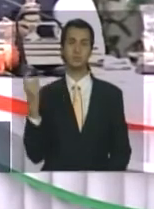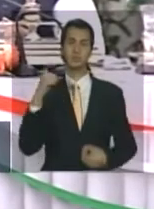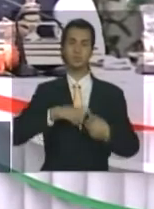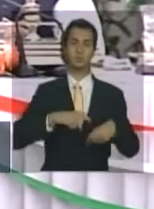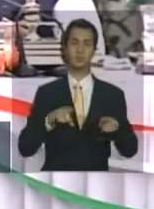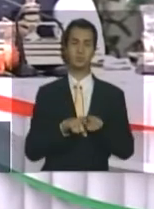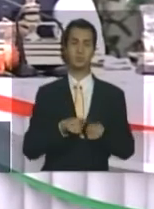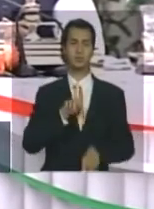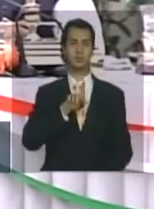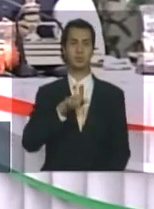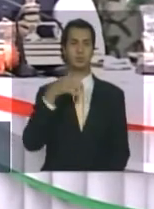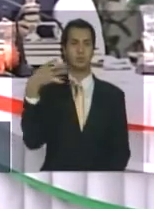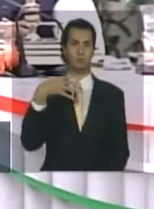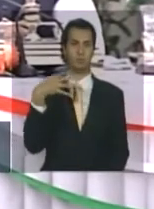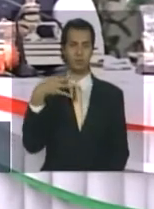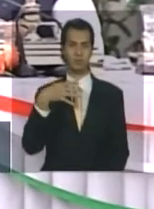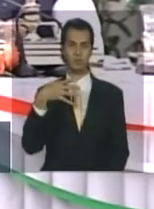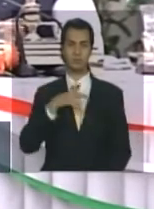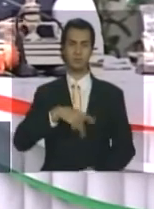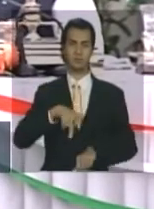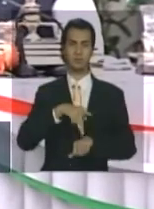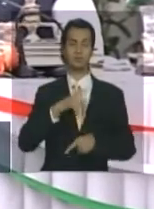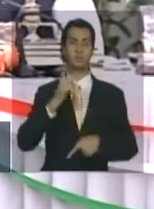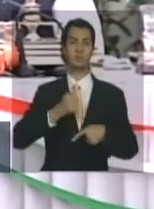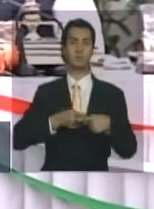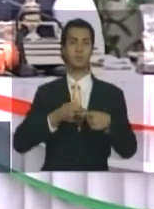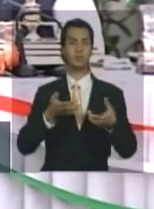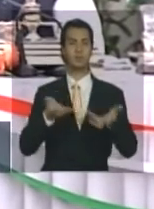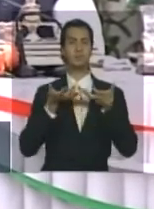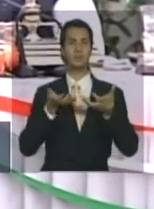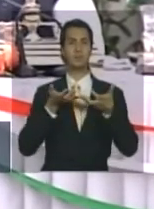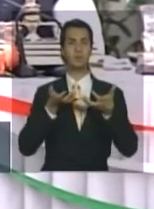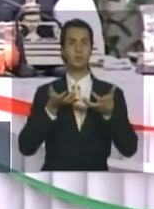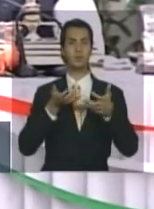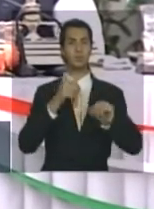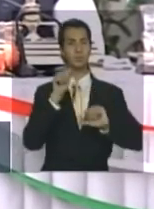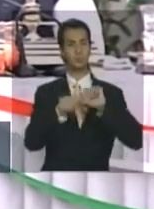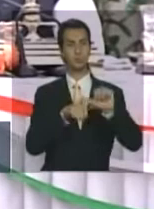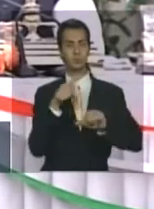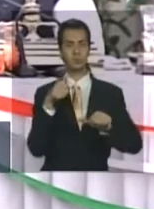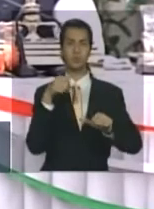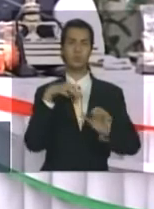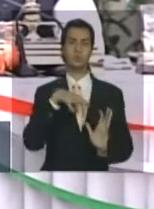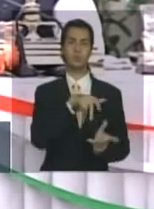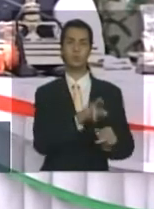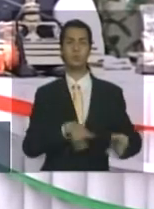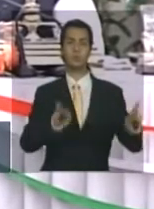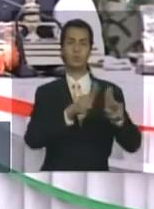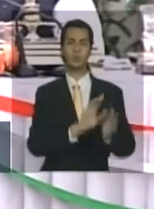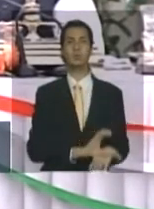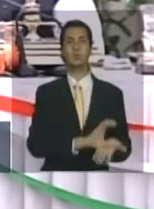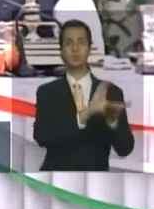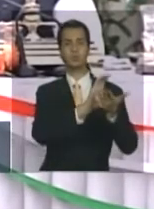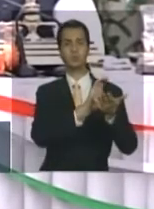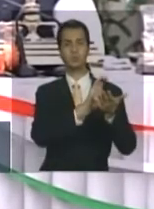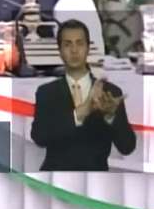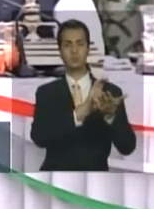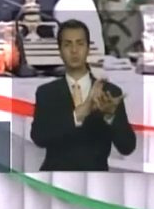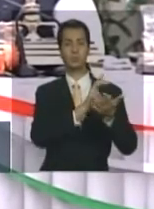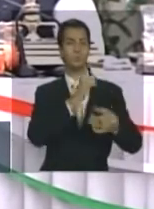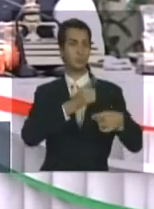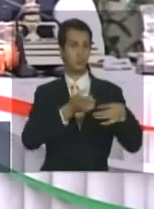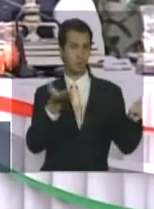G4, que pretende reformar o Conselho de Segurança da ONU, mudando a